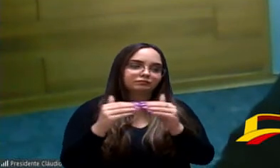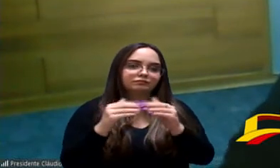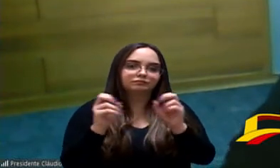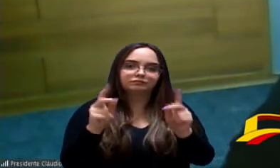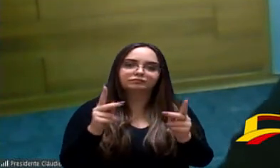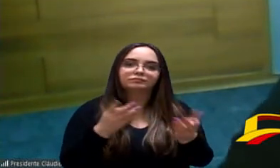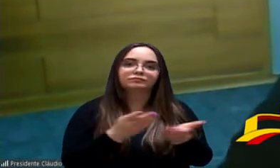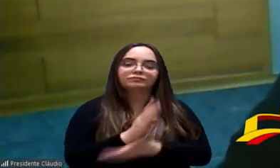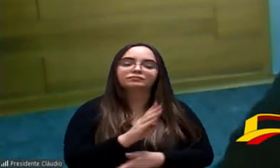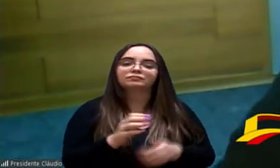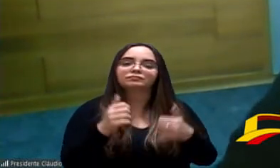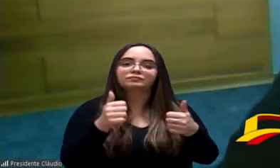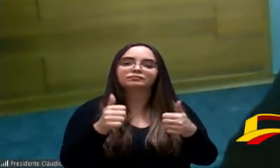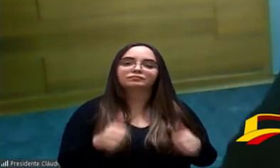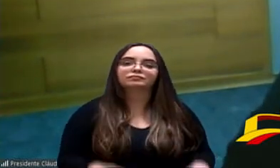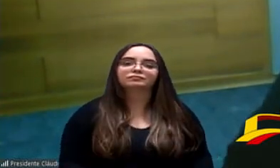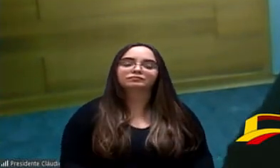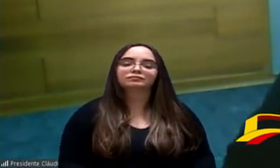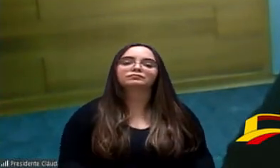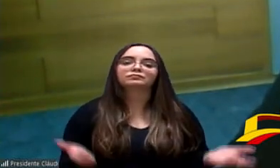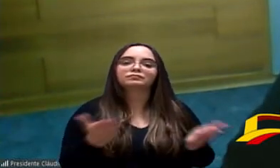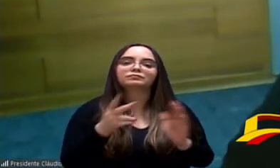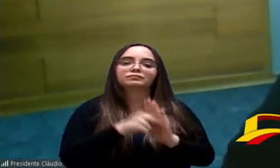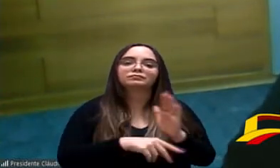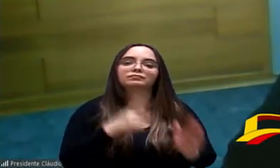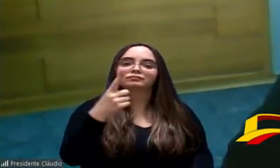estão, aprovado. Projeto de lei